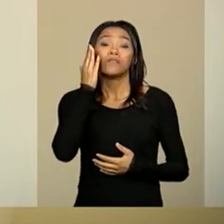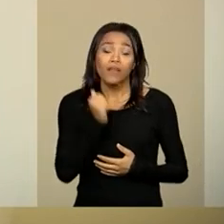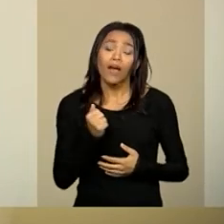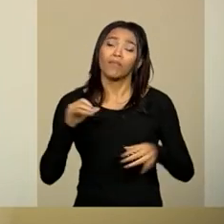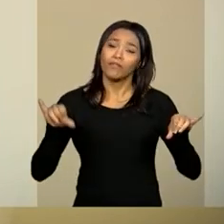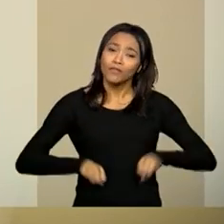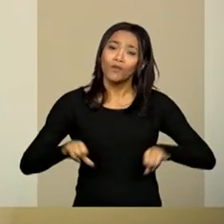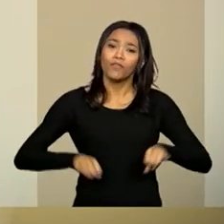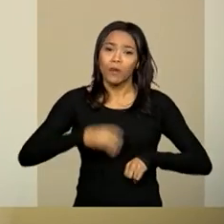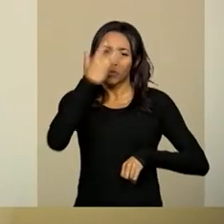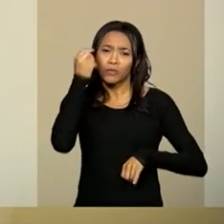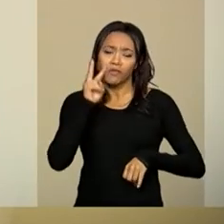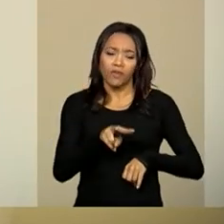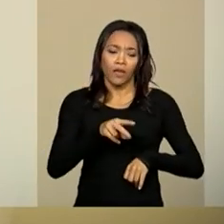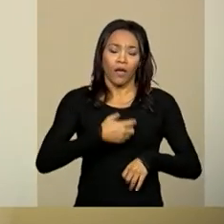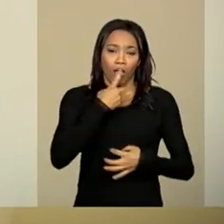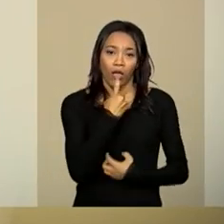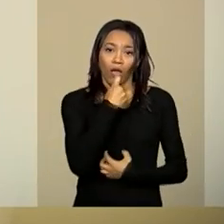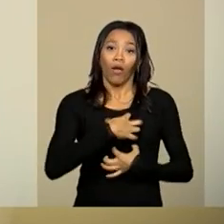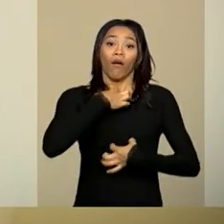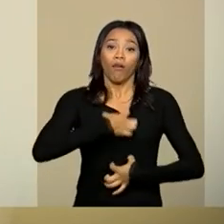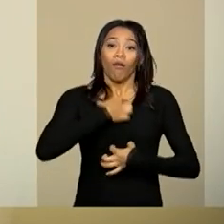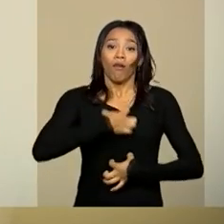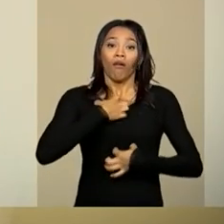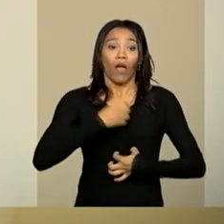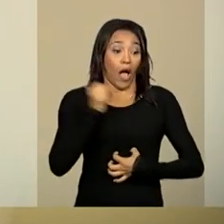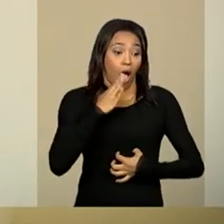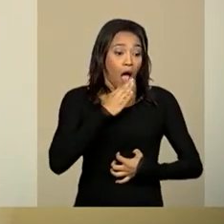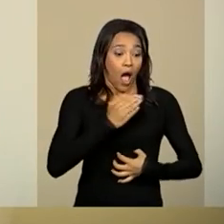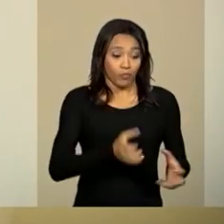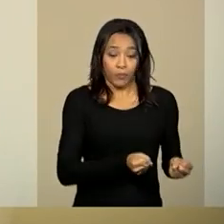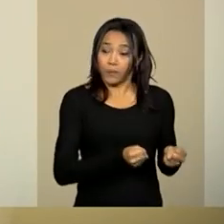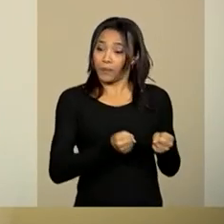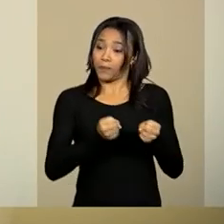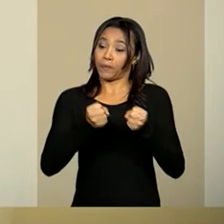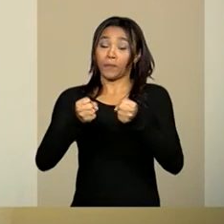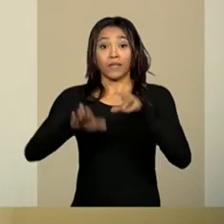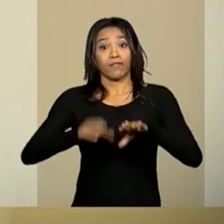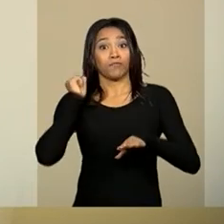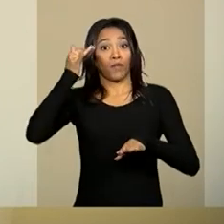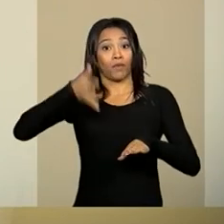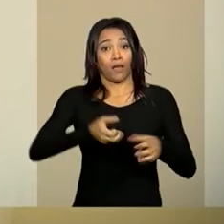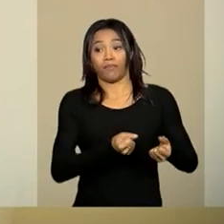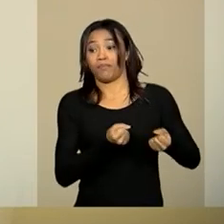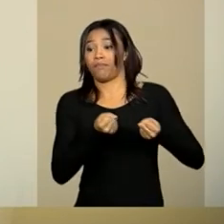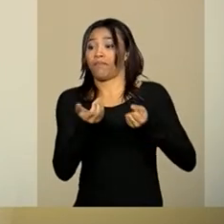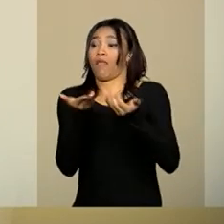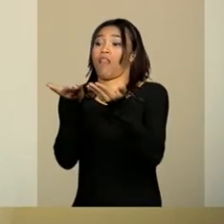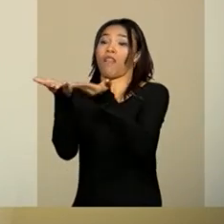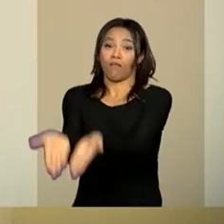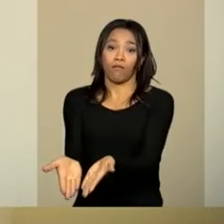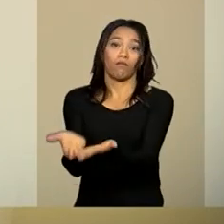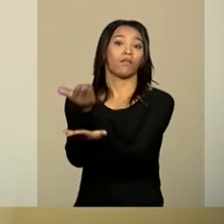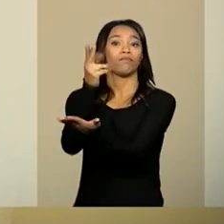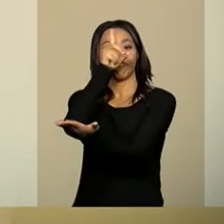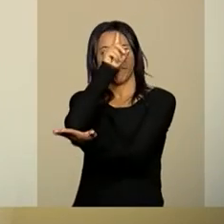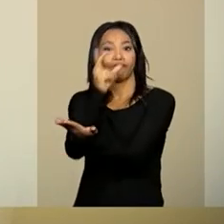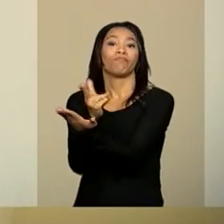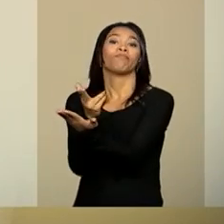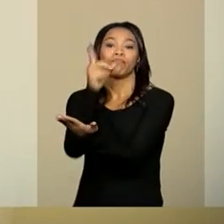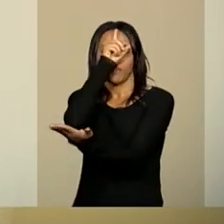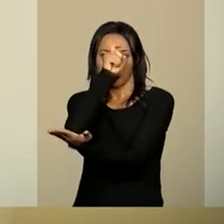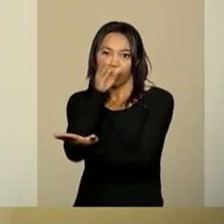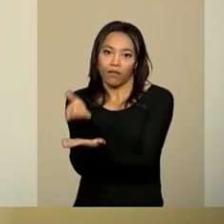que é ver uma criança com asma ter de sair de casa correndo às vezes de madrugada para levar a criança ao Hospital